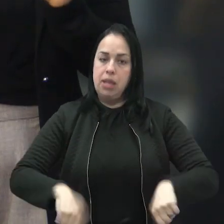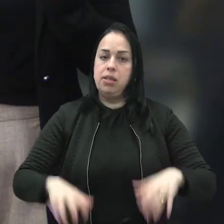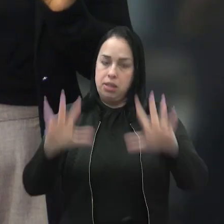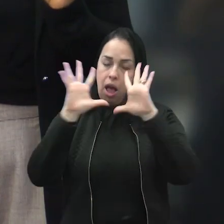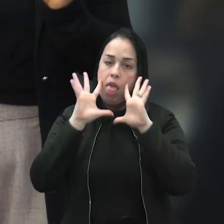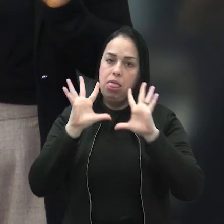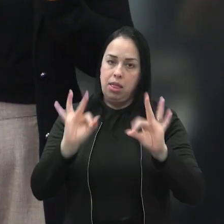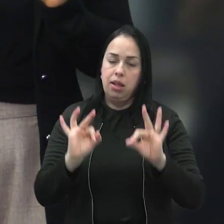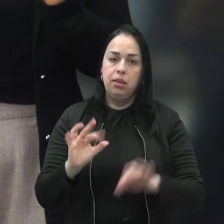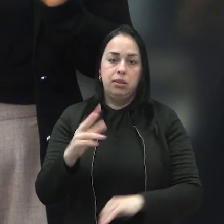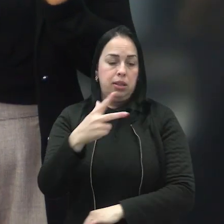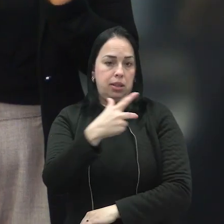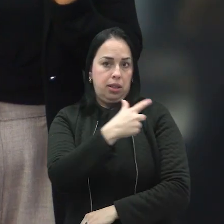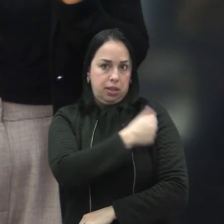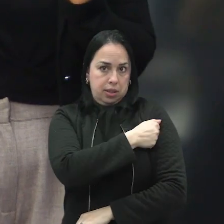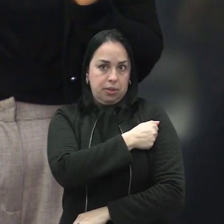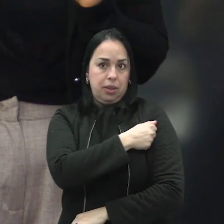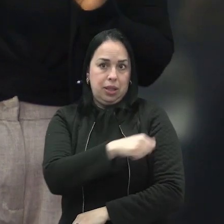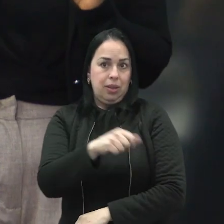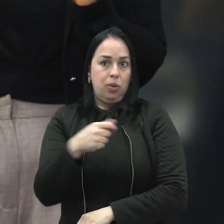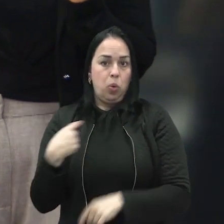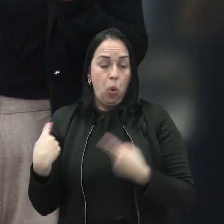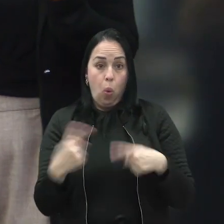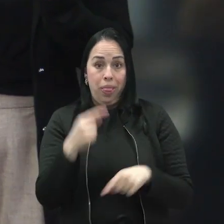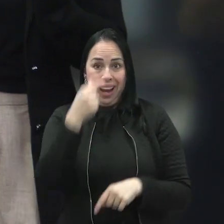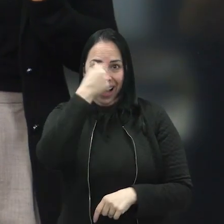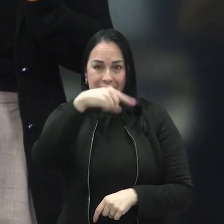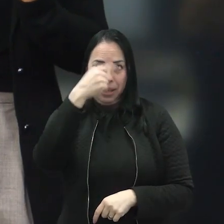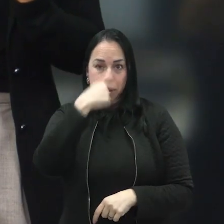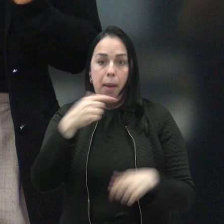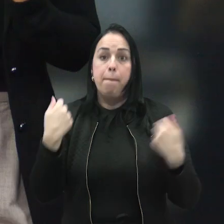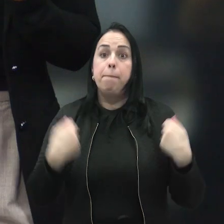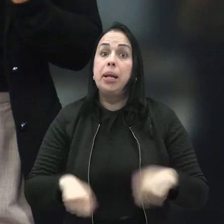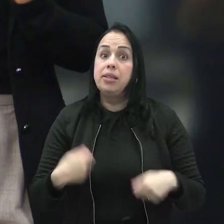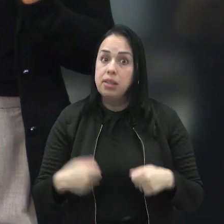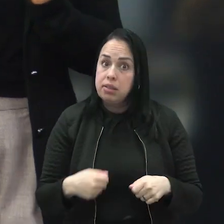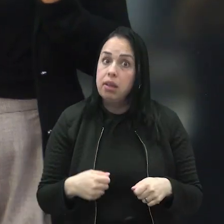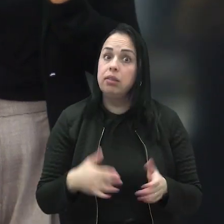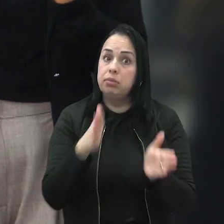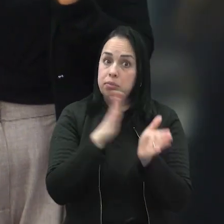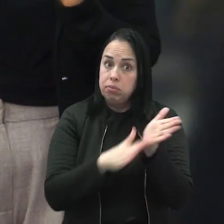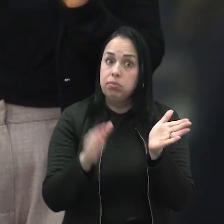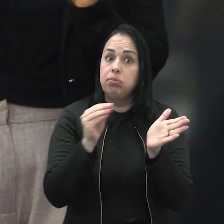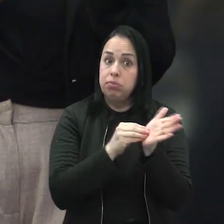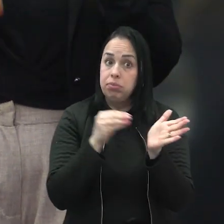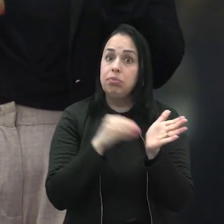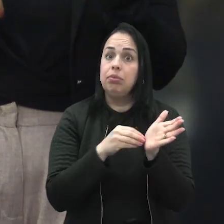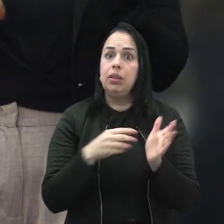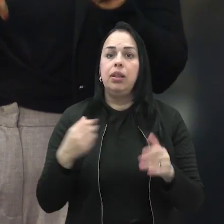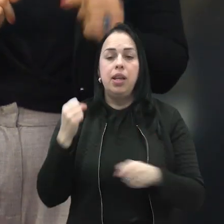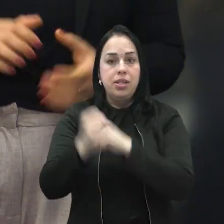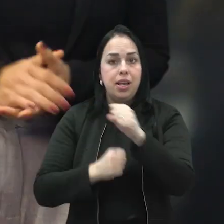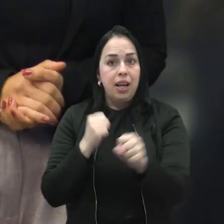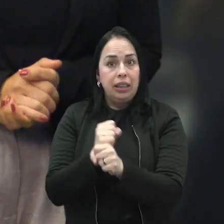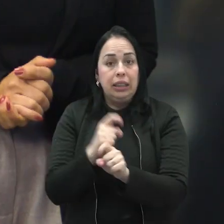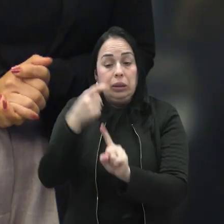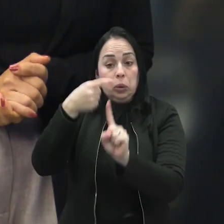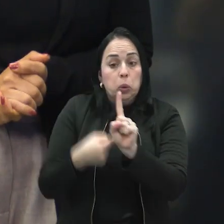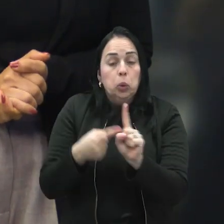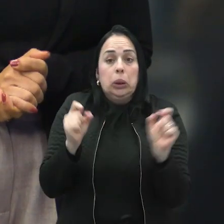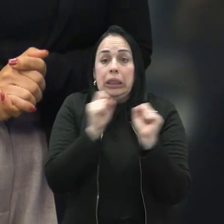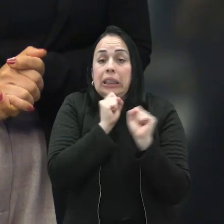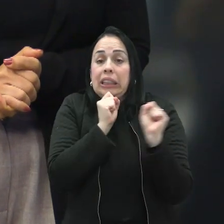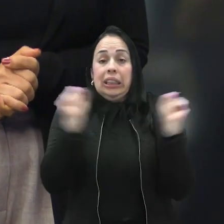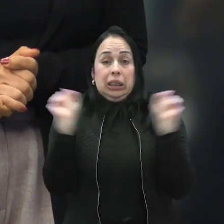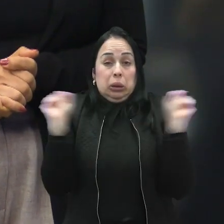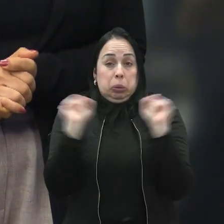para baixar a guarda. Inclusive, a vacina contra a gripe precisa estar em dia, até porque este ano o inverno deve